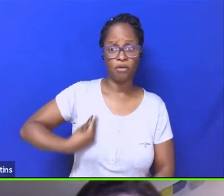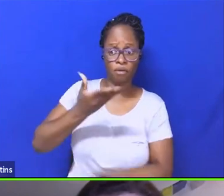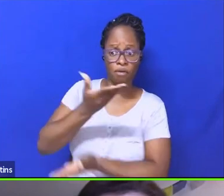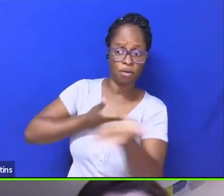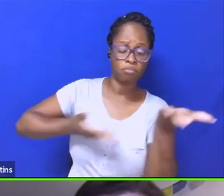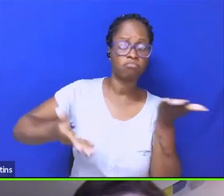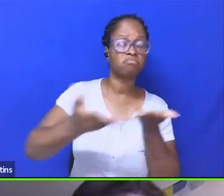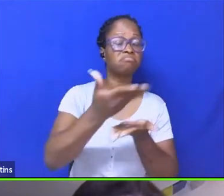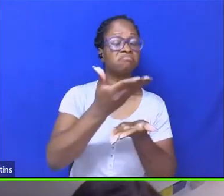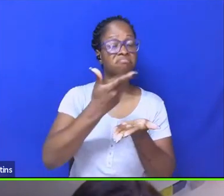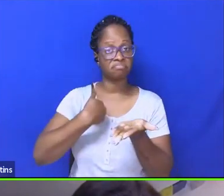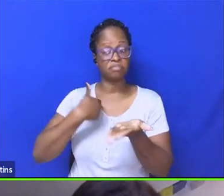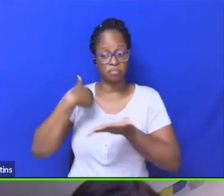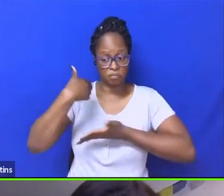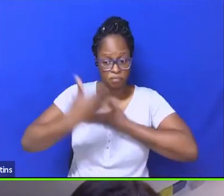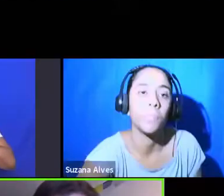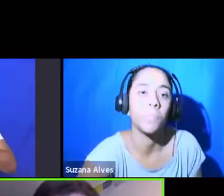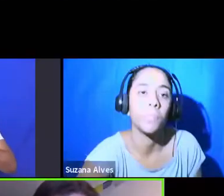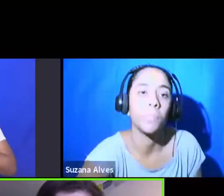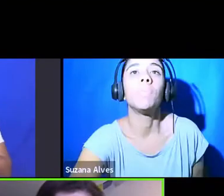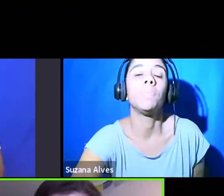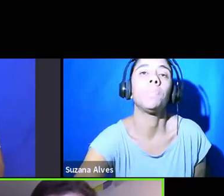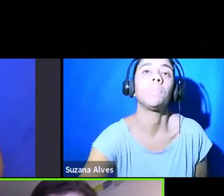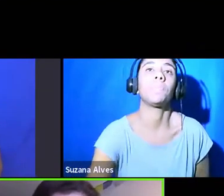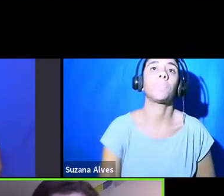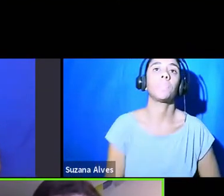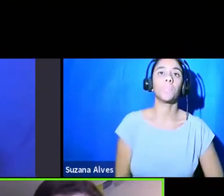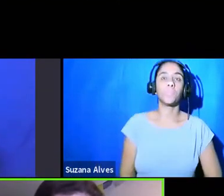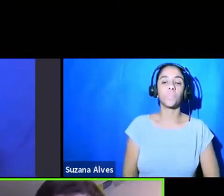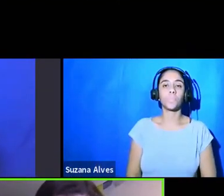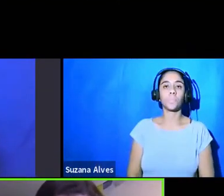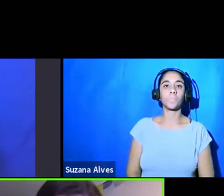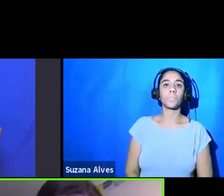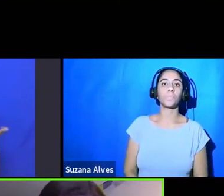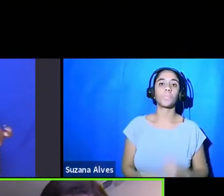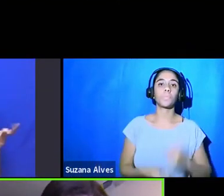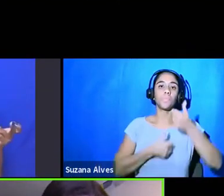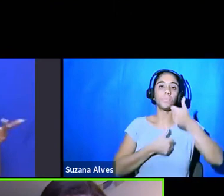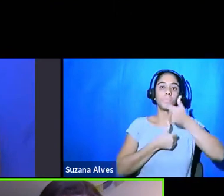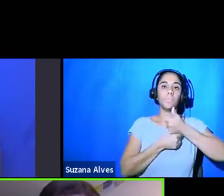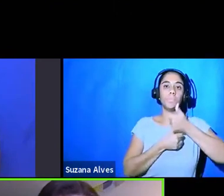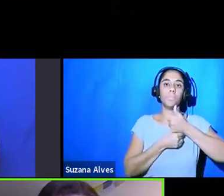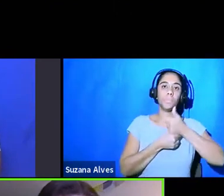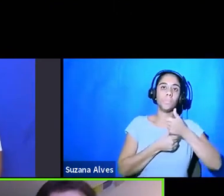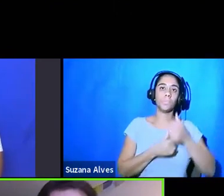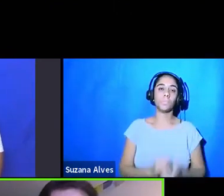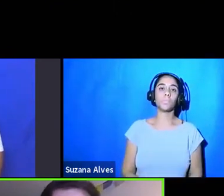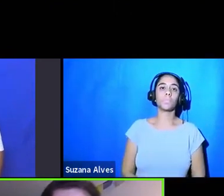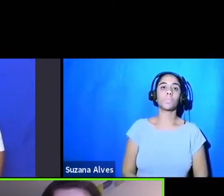escucha que não havia feito antes que partiu aos 40 anos já maior